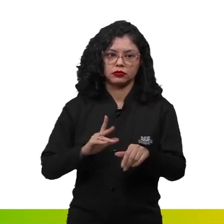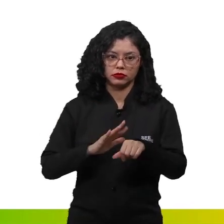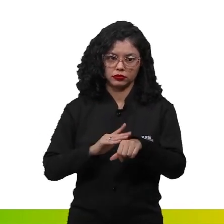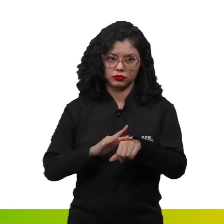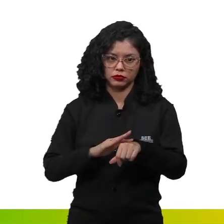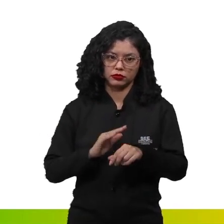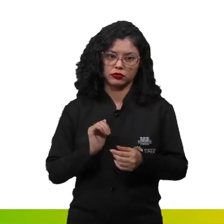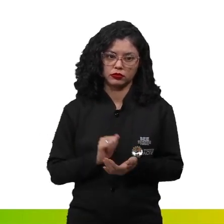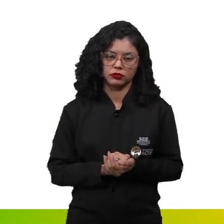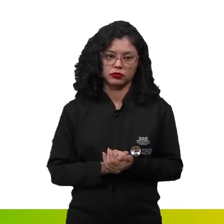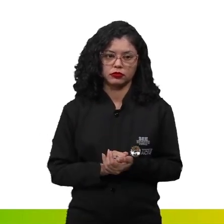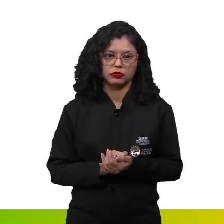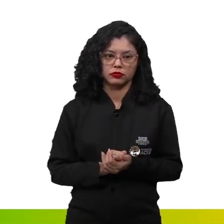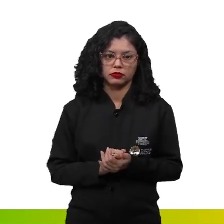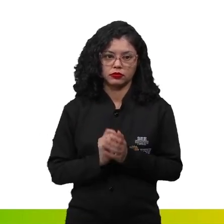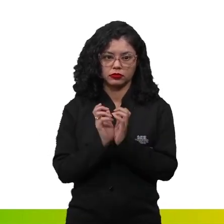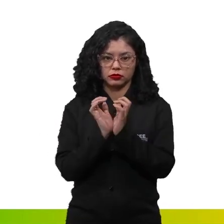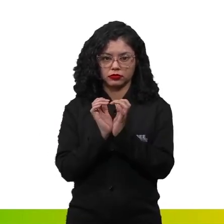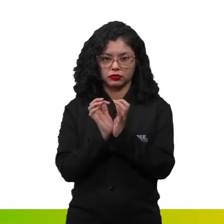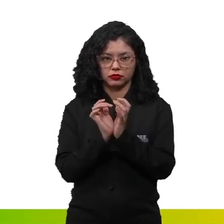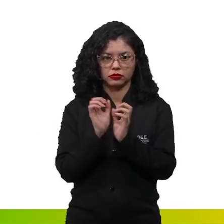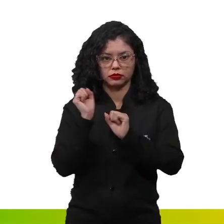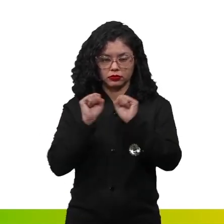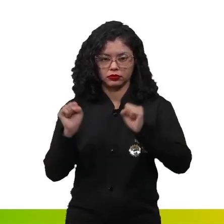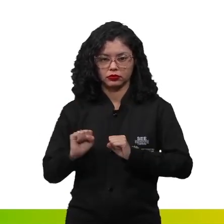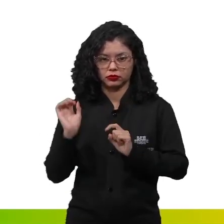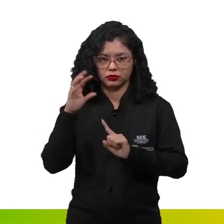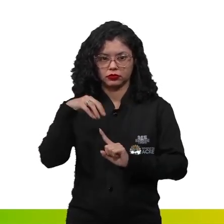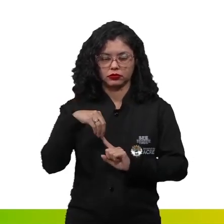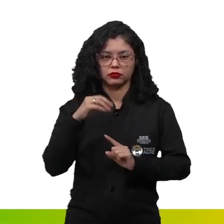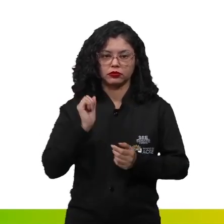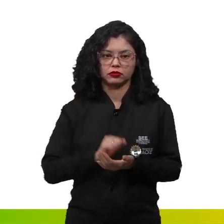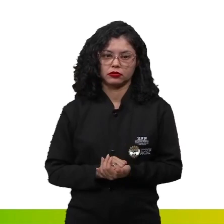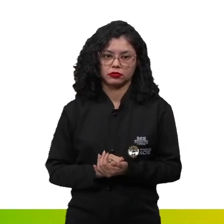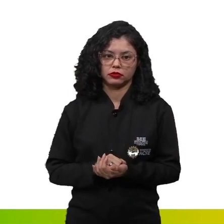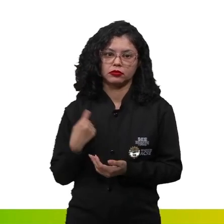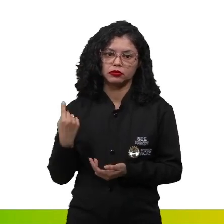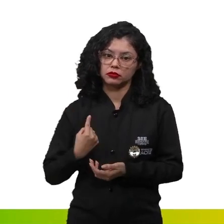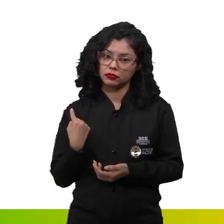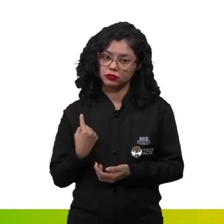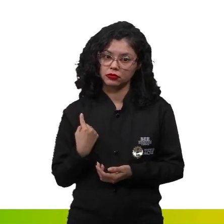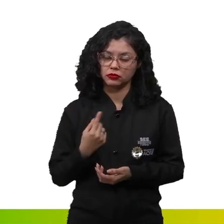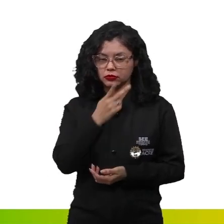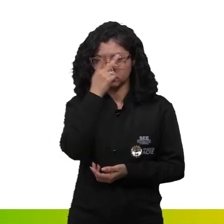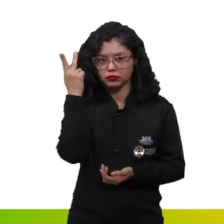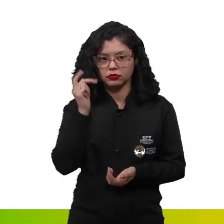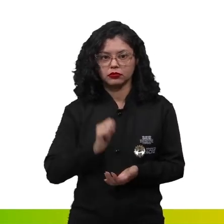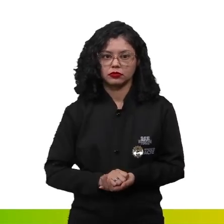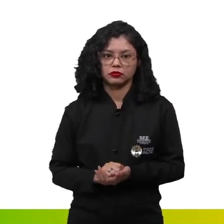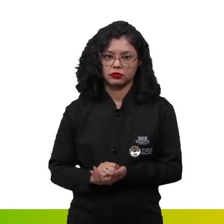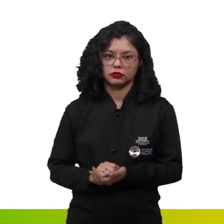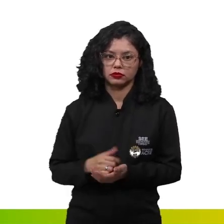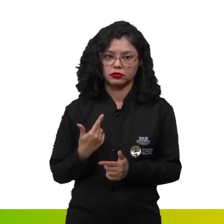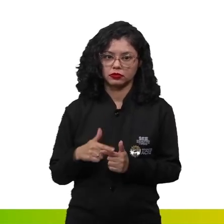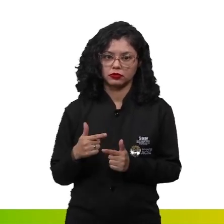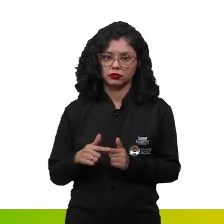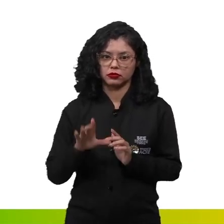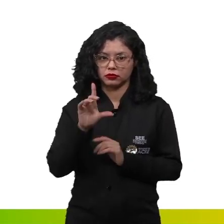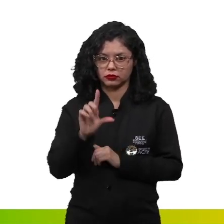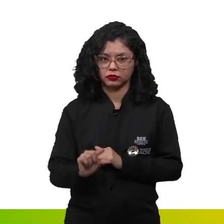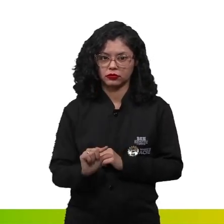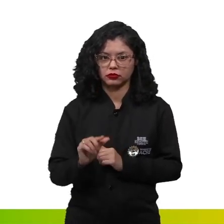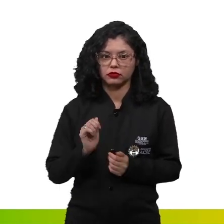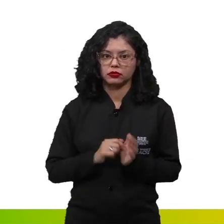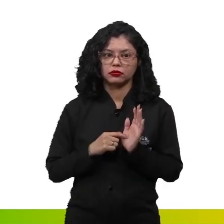a infecções e as doenças degenerativas do sistema nervoso central. Indivíduos afetados pela